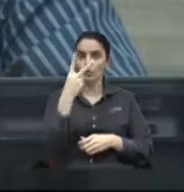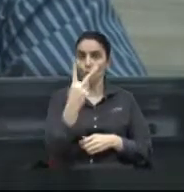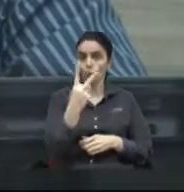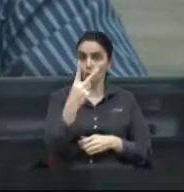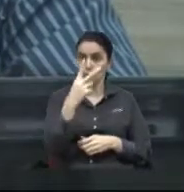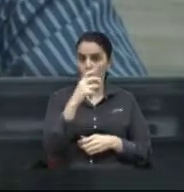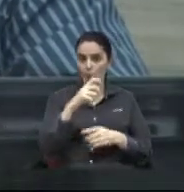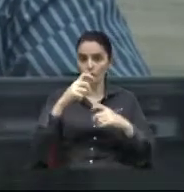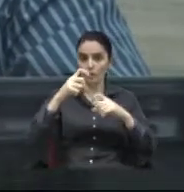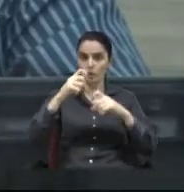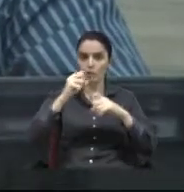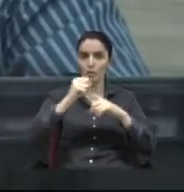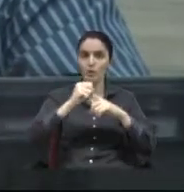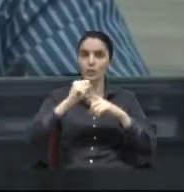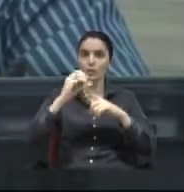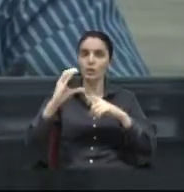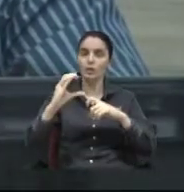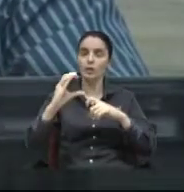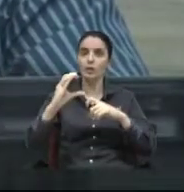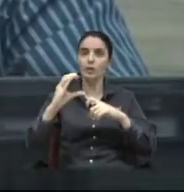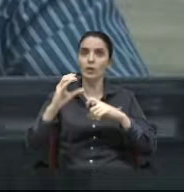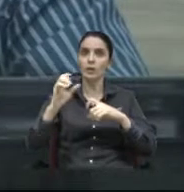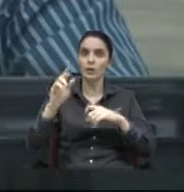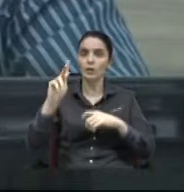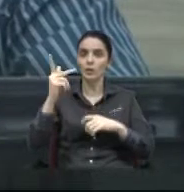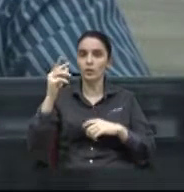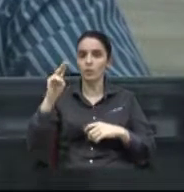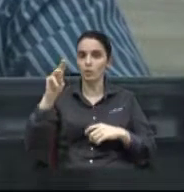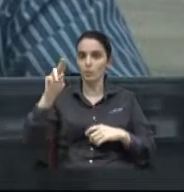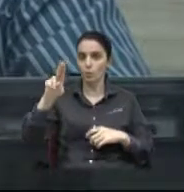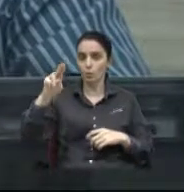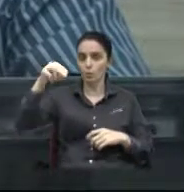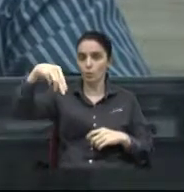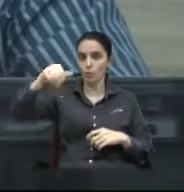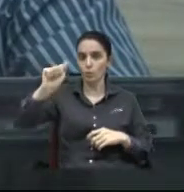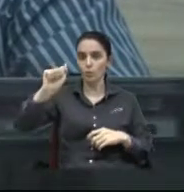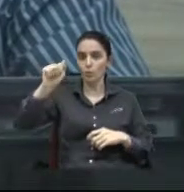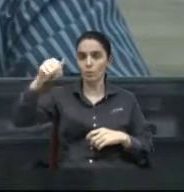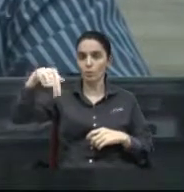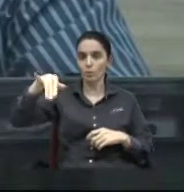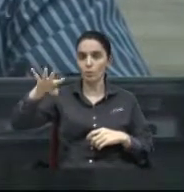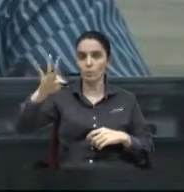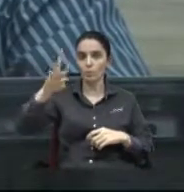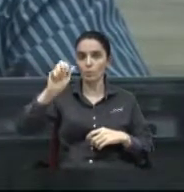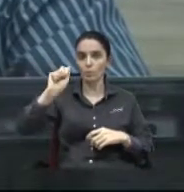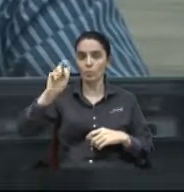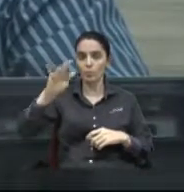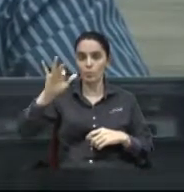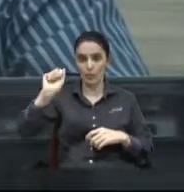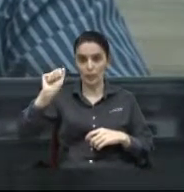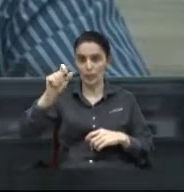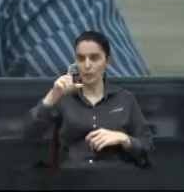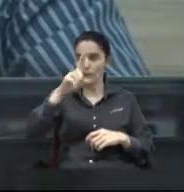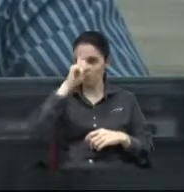Santa Casa como Sociedade Operária Humanitária, deliberaram por paralisar os